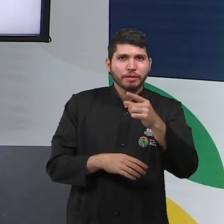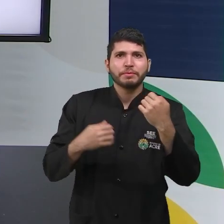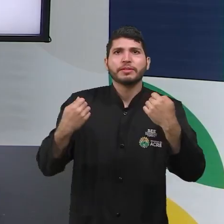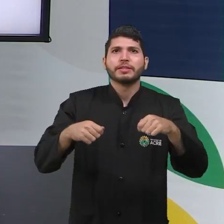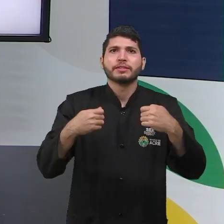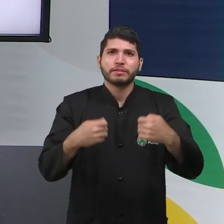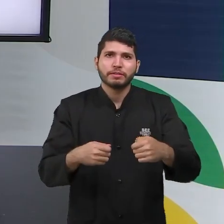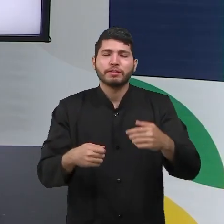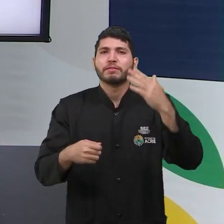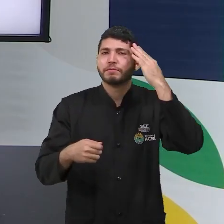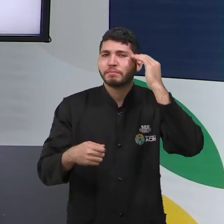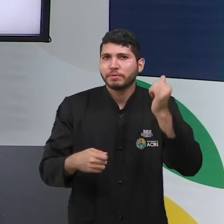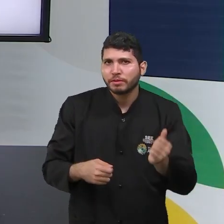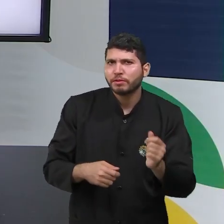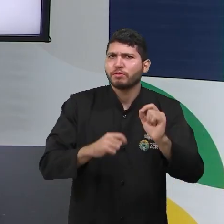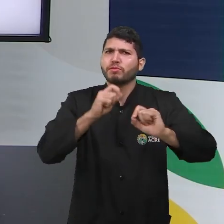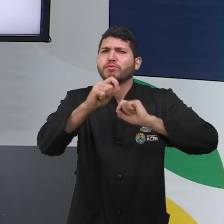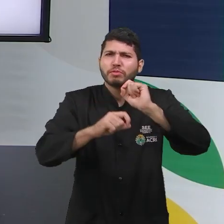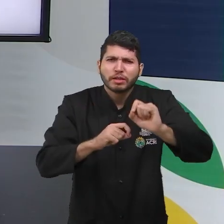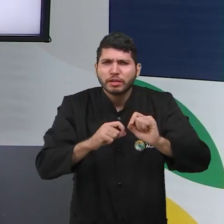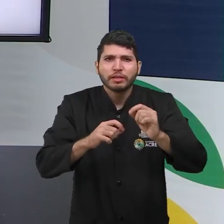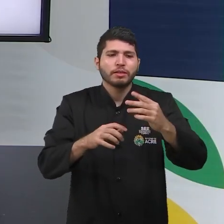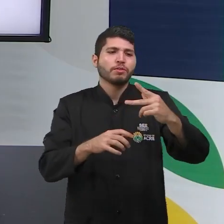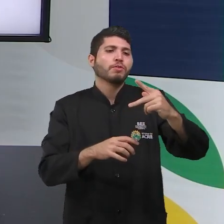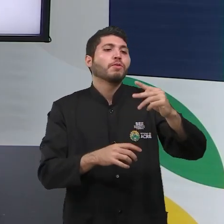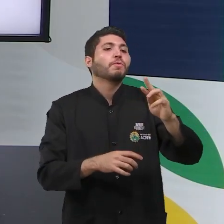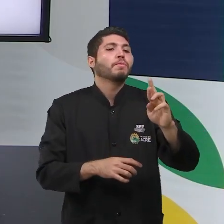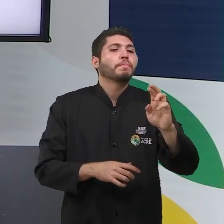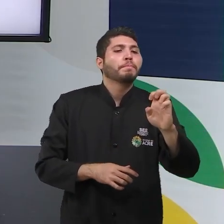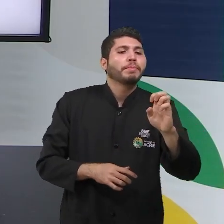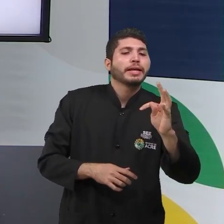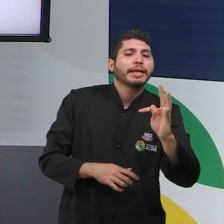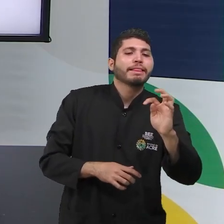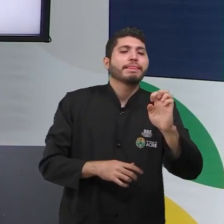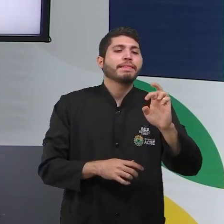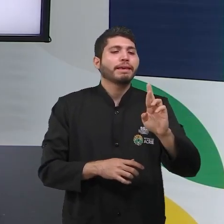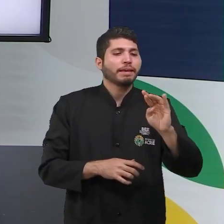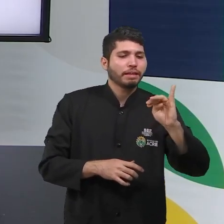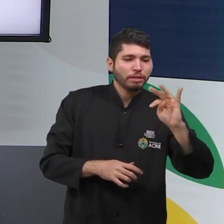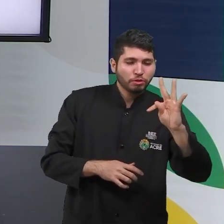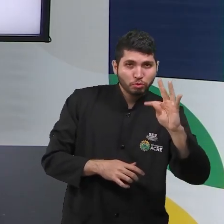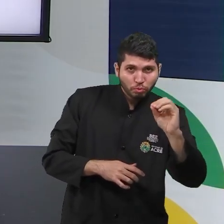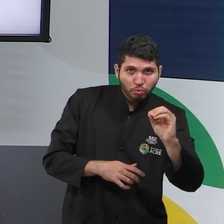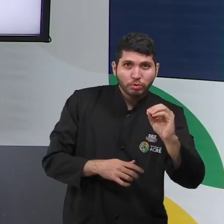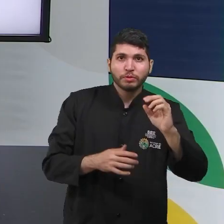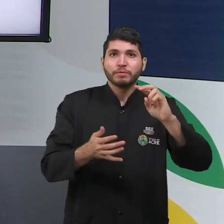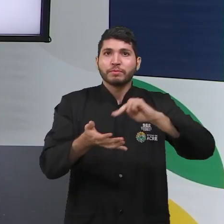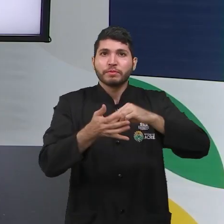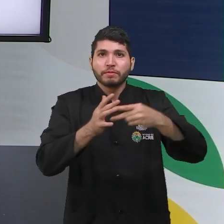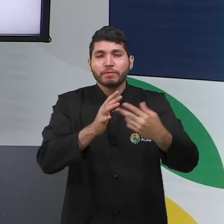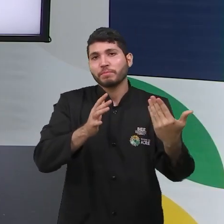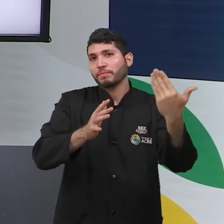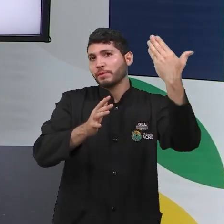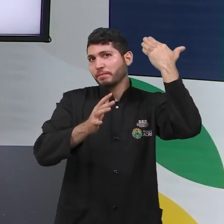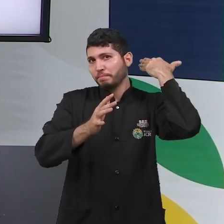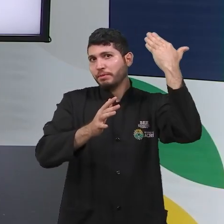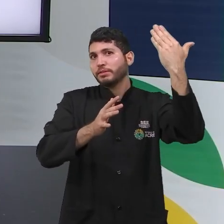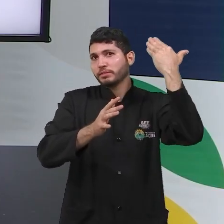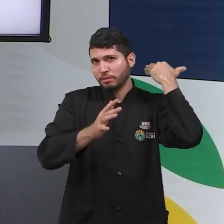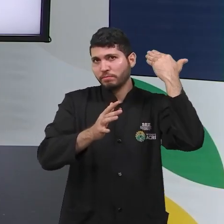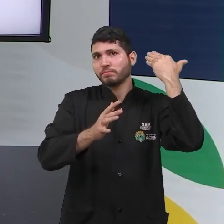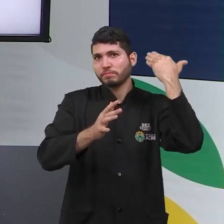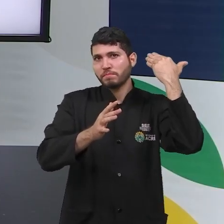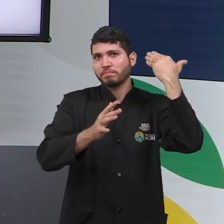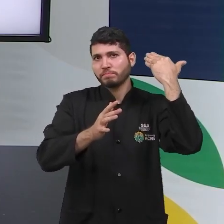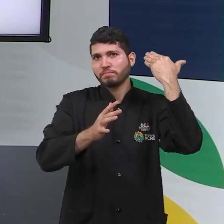que o pretérito, ele se refere ao passado. Então, tá bom? Então, quando nós falamos pretérito na língua espanhola, estamos